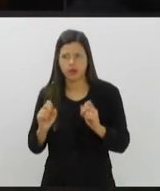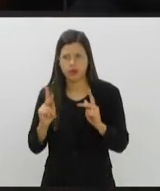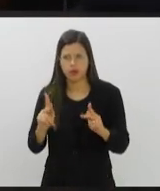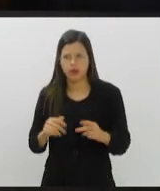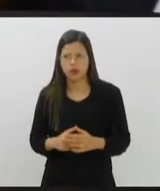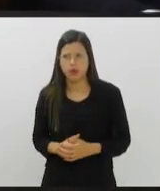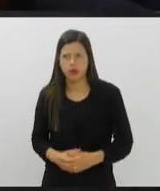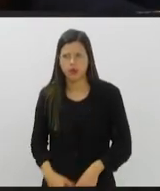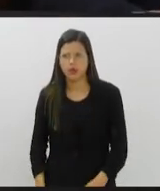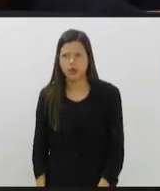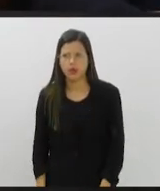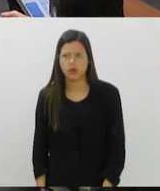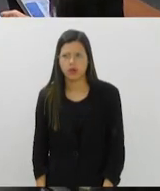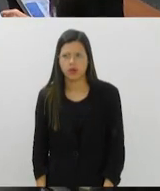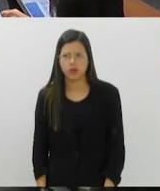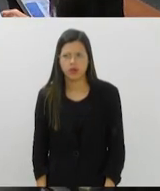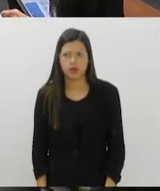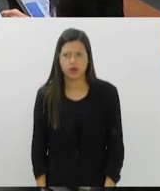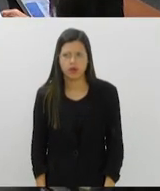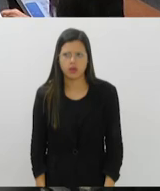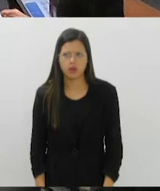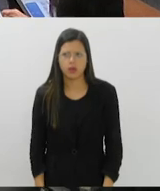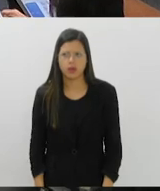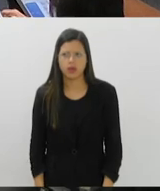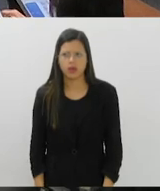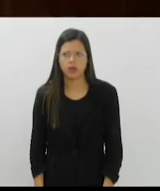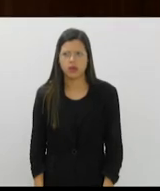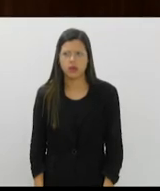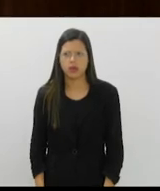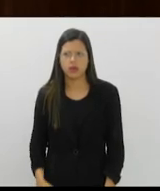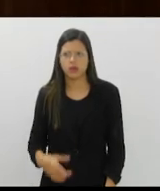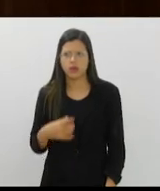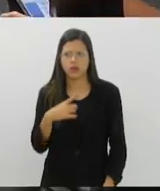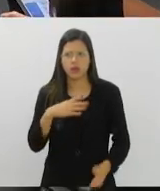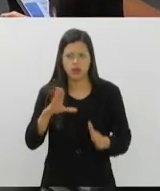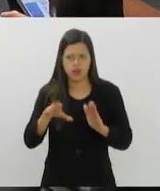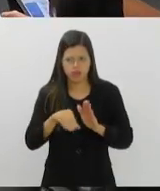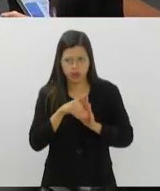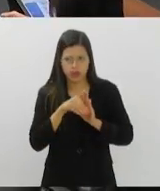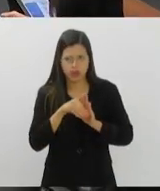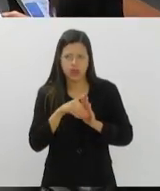Já tinha? Não, se tem uma, tem emenda, qual é? Tem uma emenda.